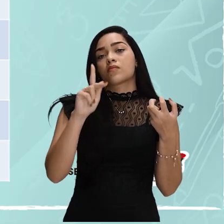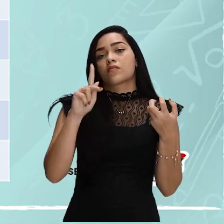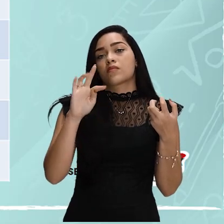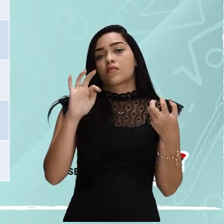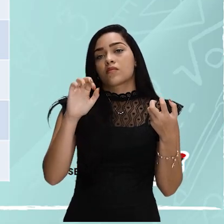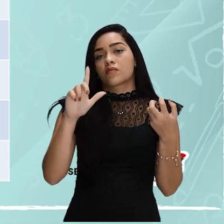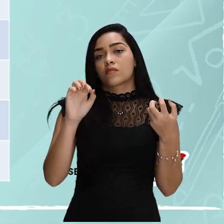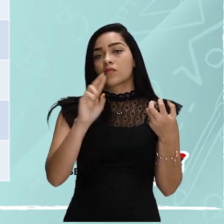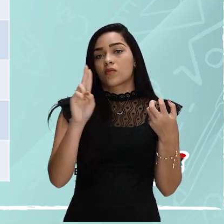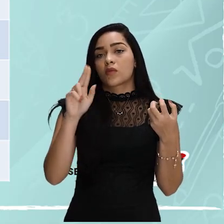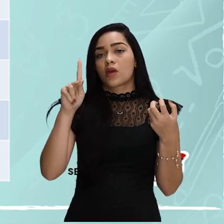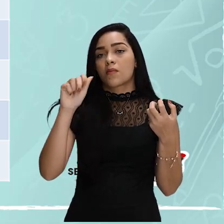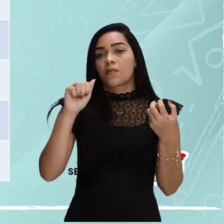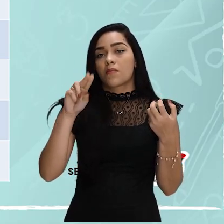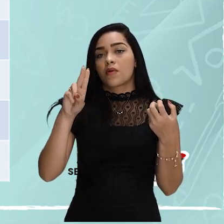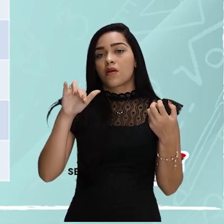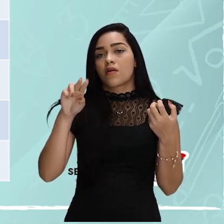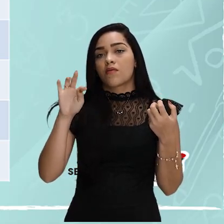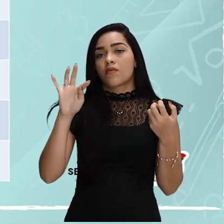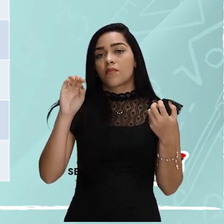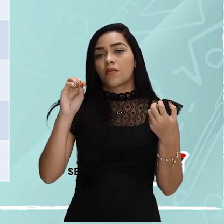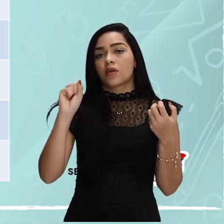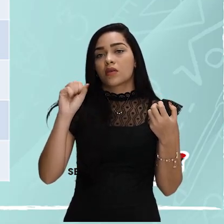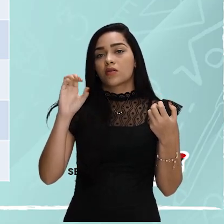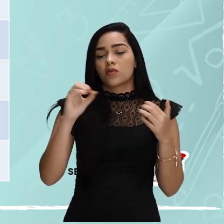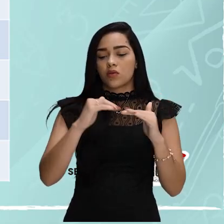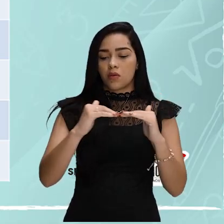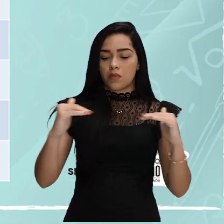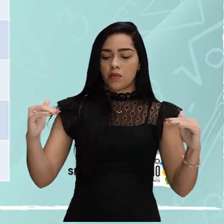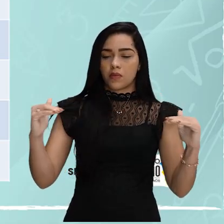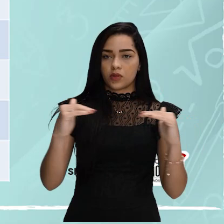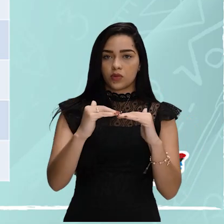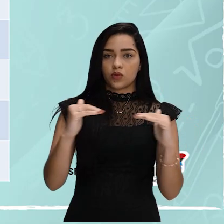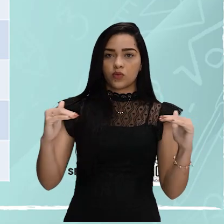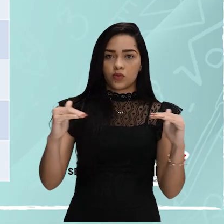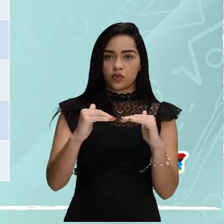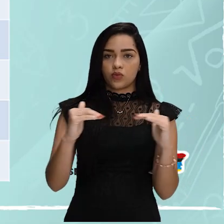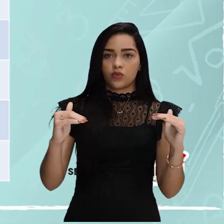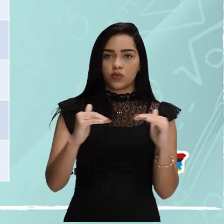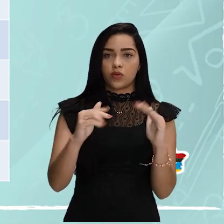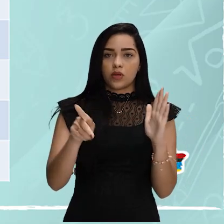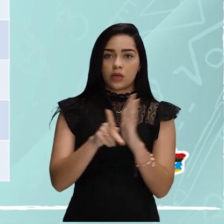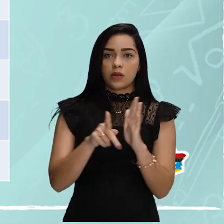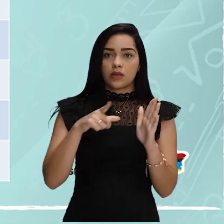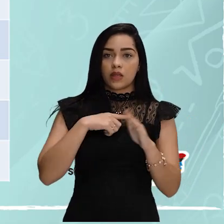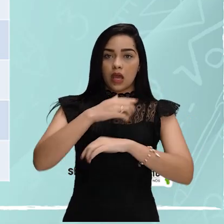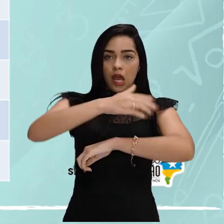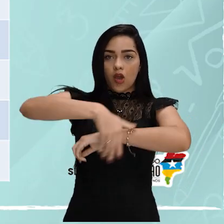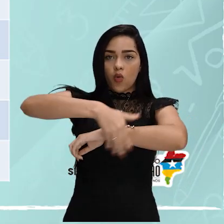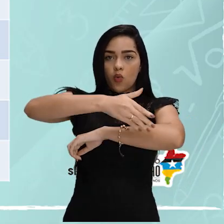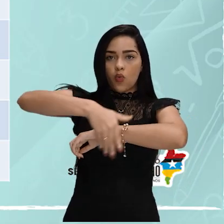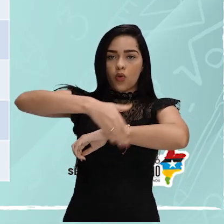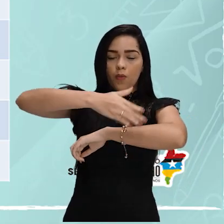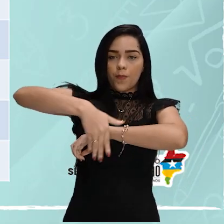ele é pavimentoso. Vamos lembrar de pavimento, né? Pavimento que forma as ruas, né? Você tem